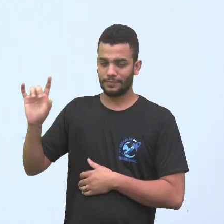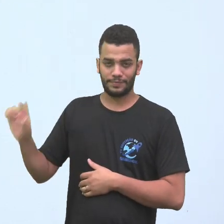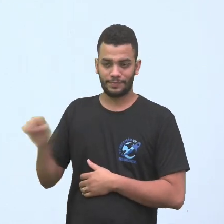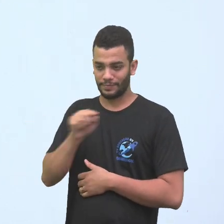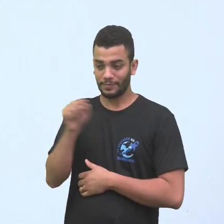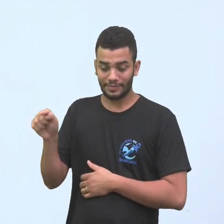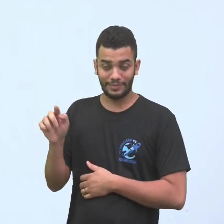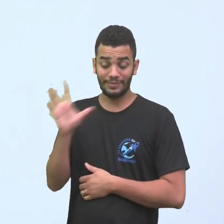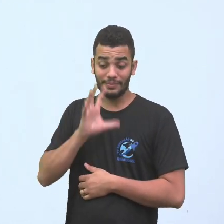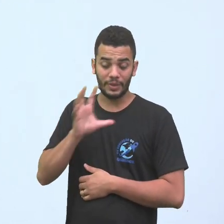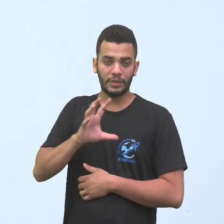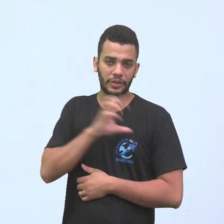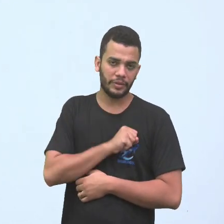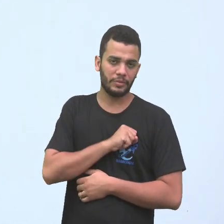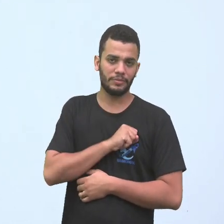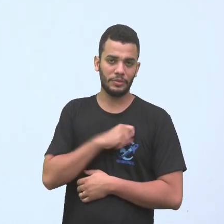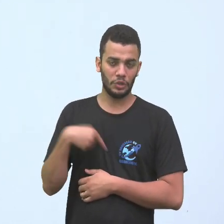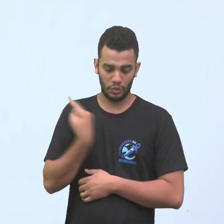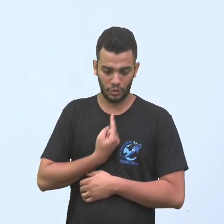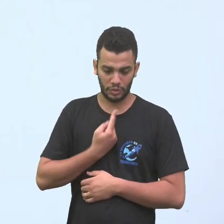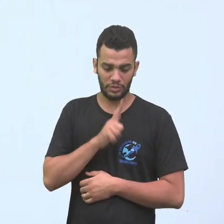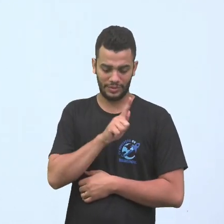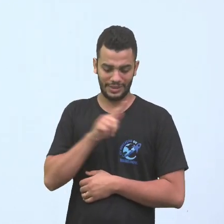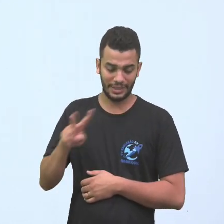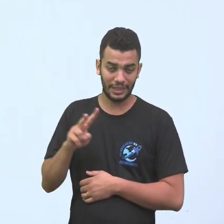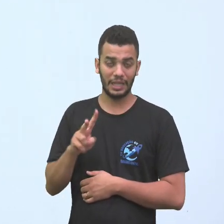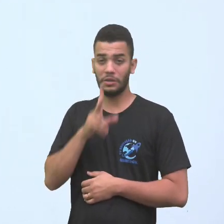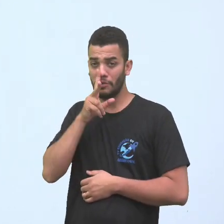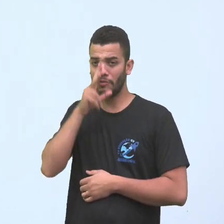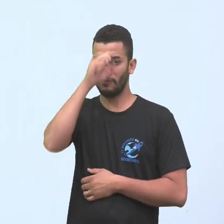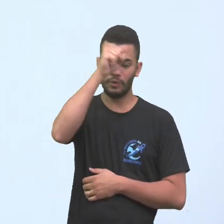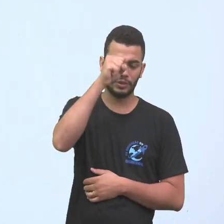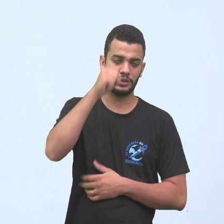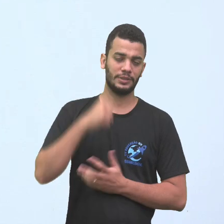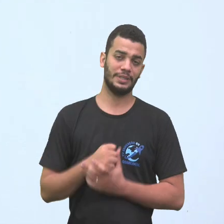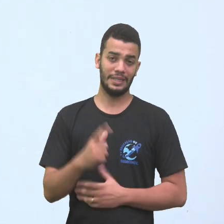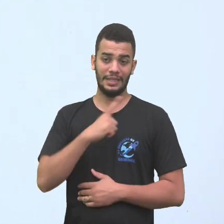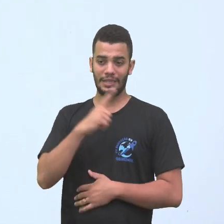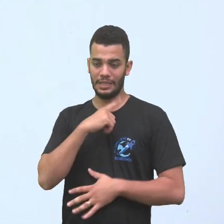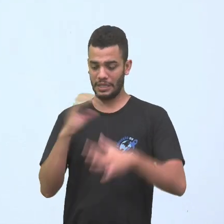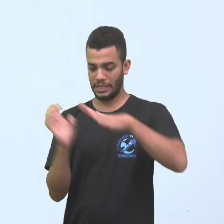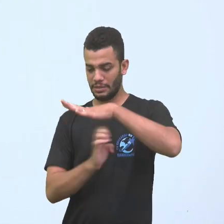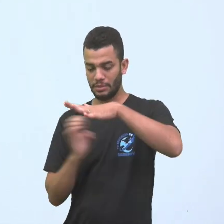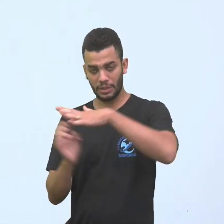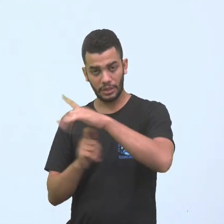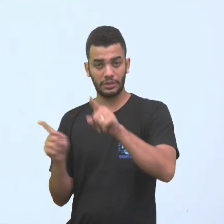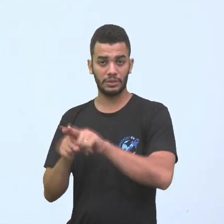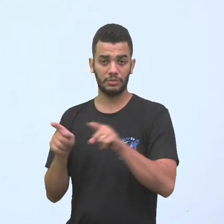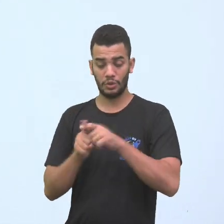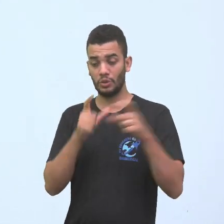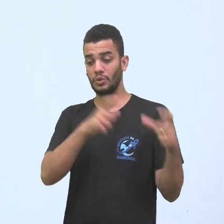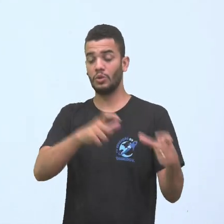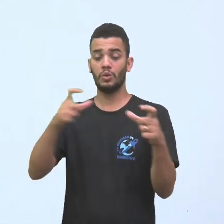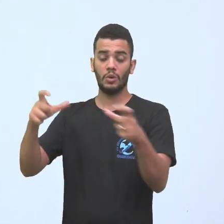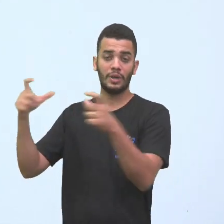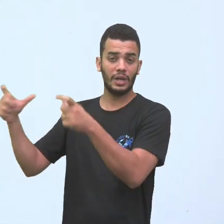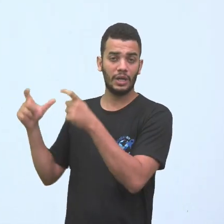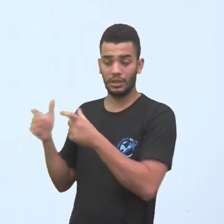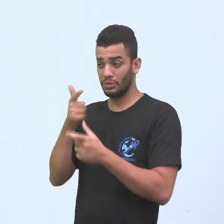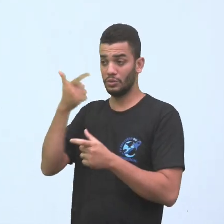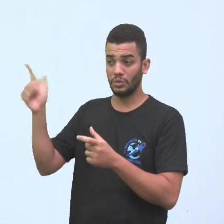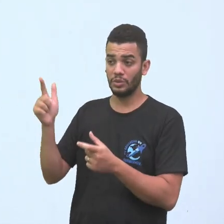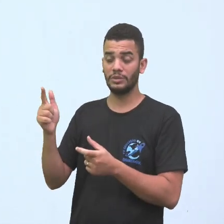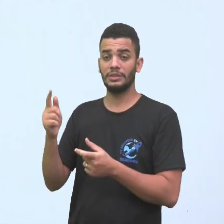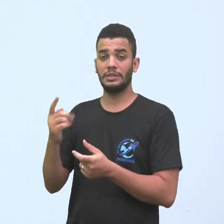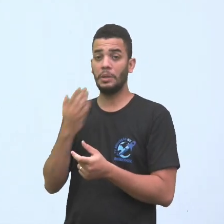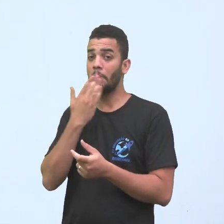no Brasil hoje. Rede particular está pedindo visita. Rede particular quer usar o nosso polo de transformação digital? Não, é